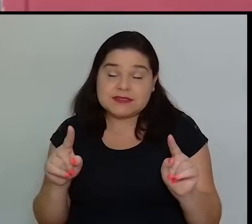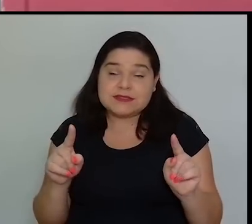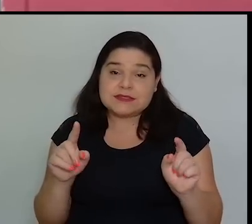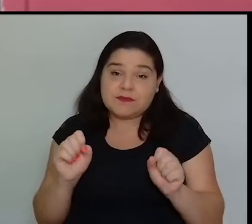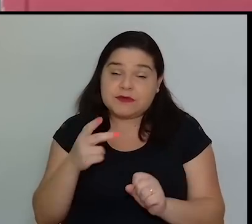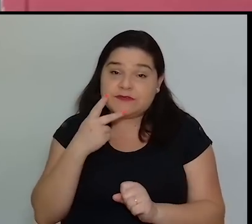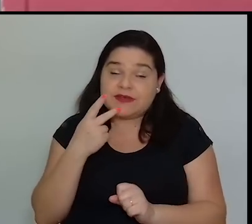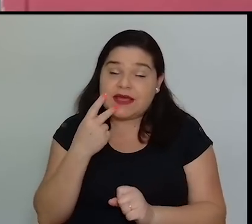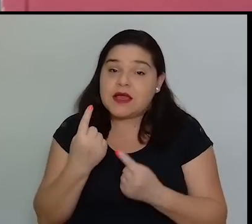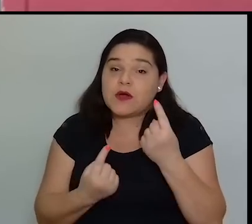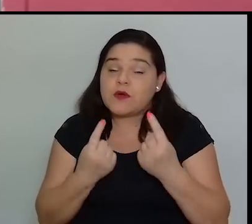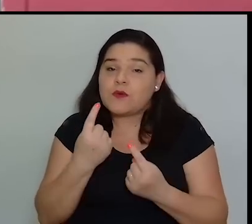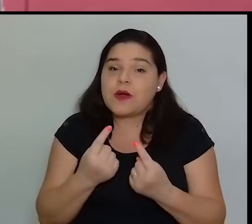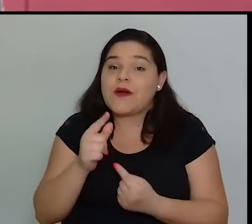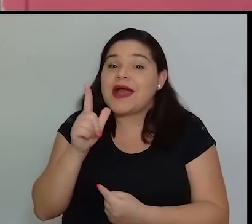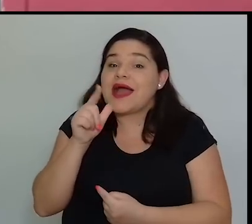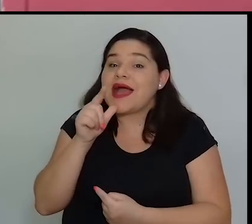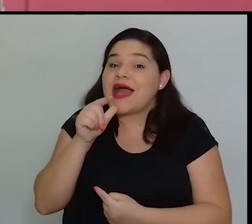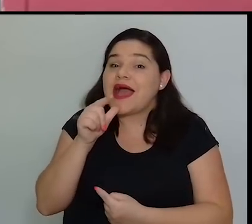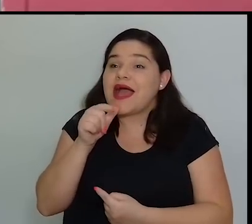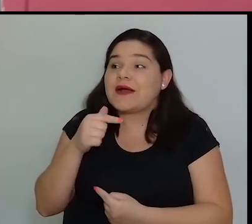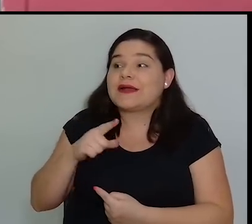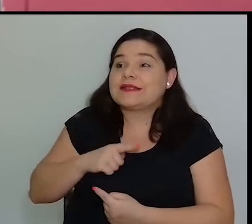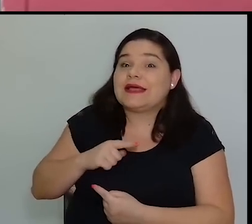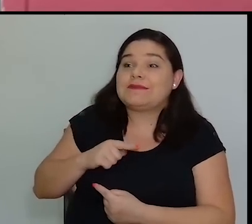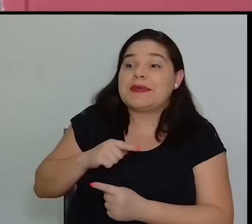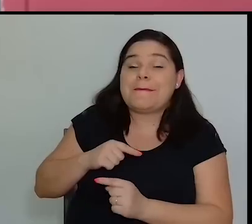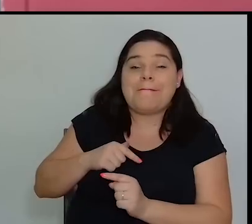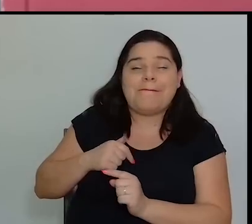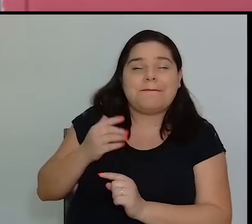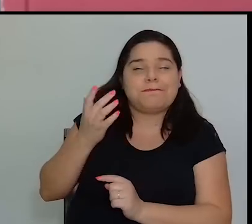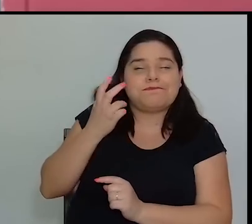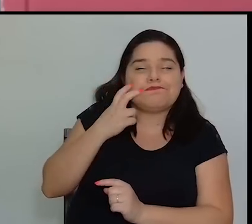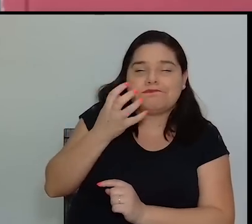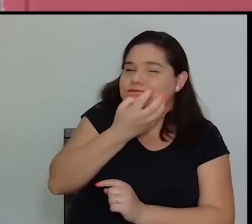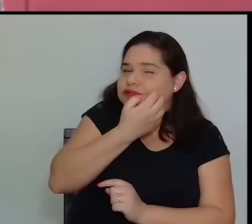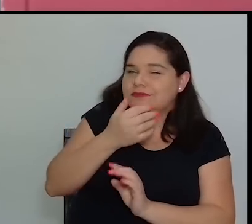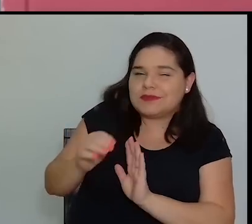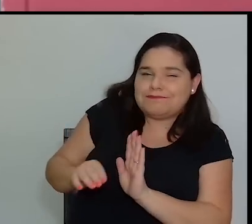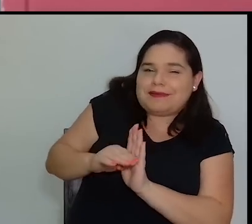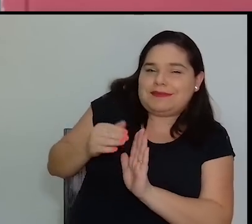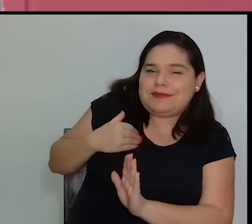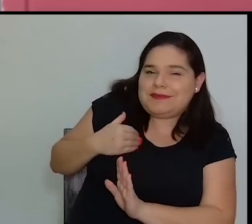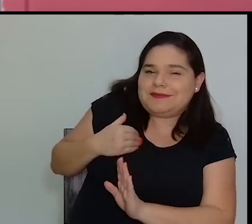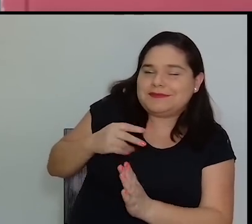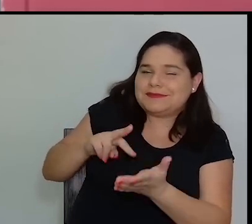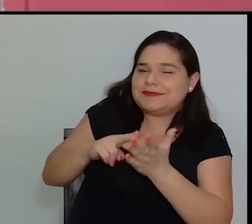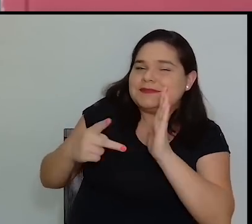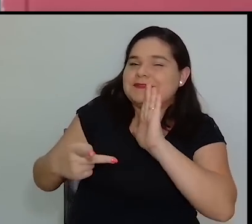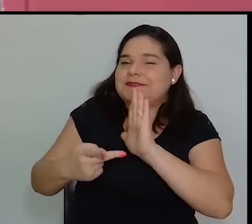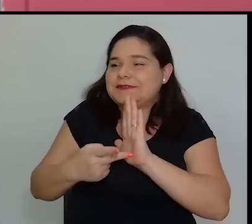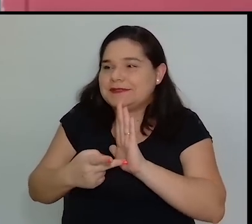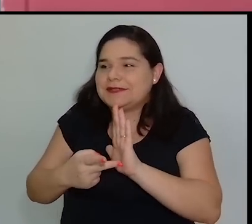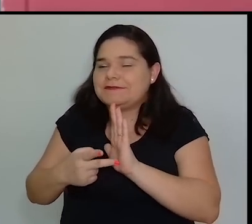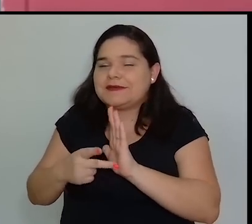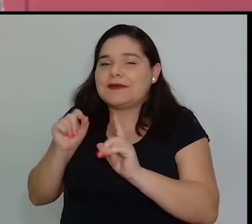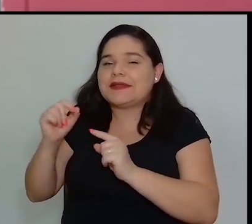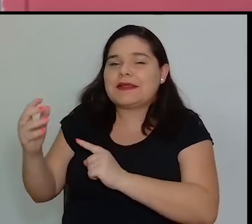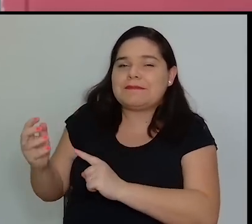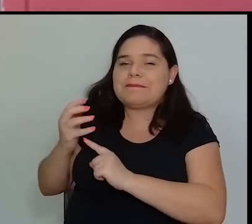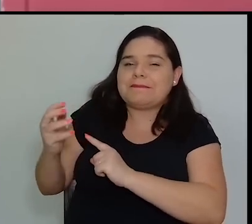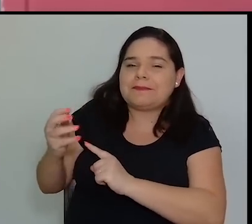posso dizer quais são as águas que estão batendo na minha bunda hoje em que eu começo a levantar e ver como é que eu para onde é que eu vou lá dar